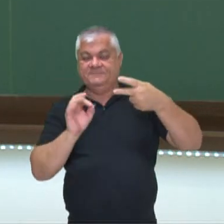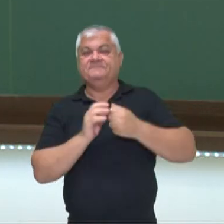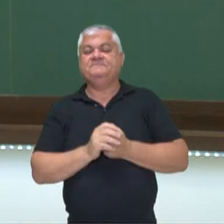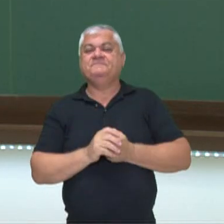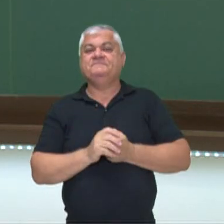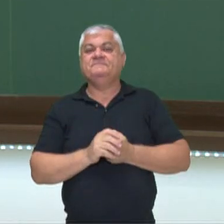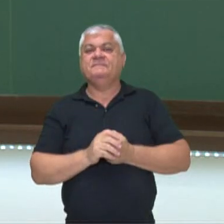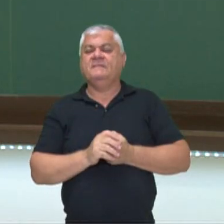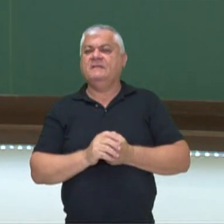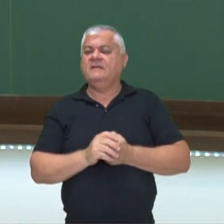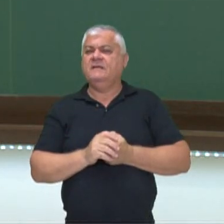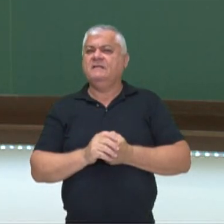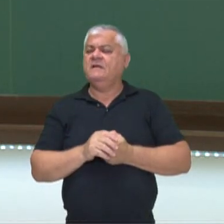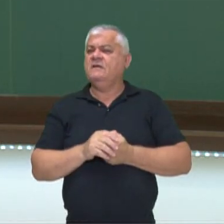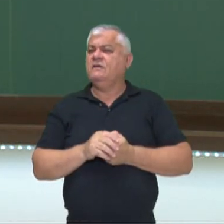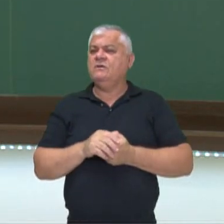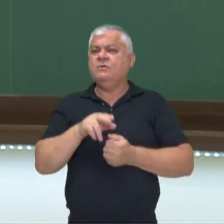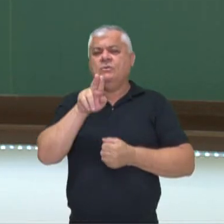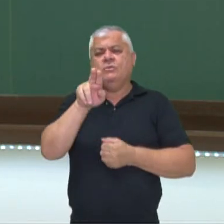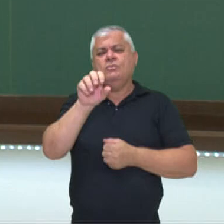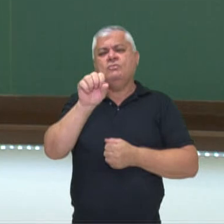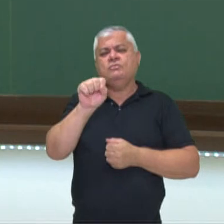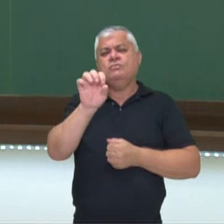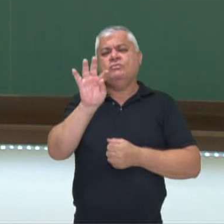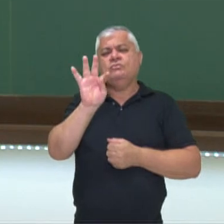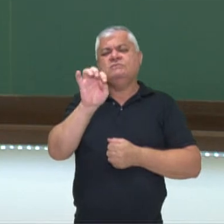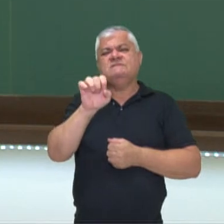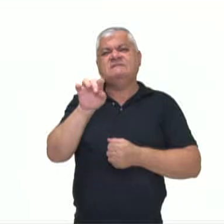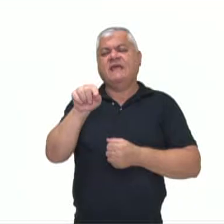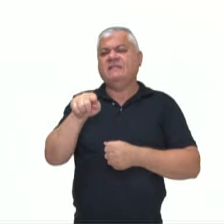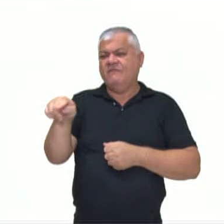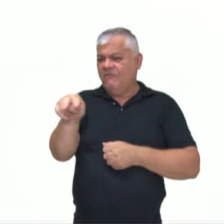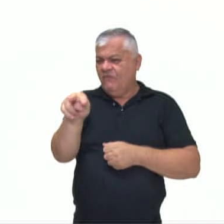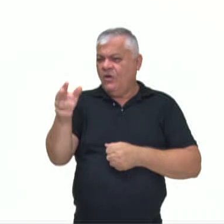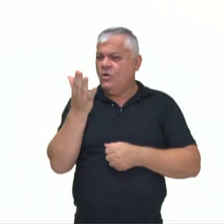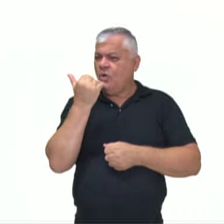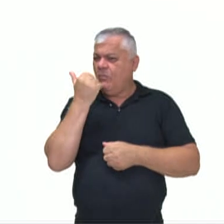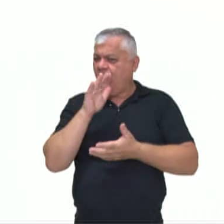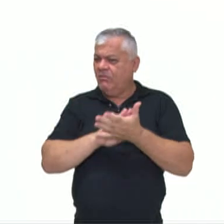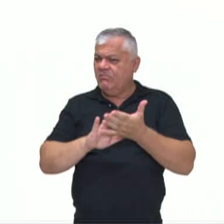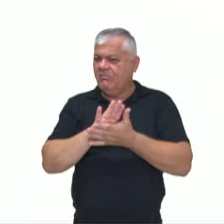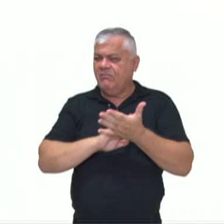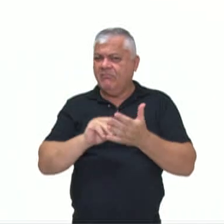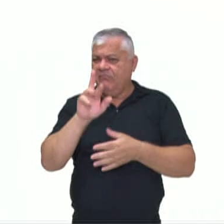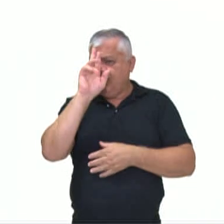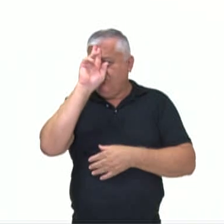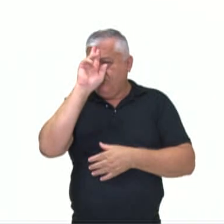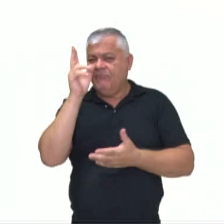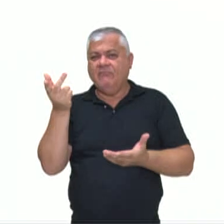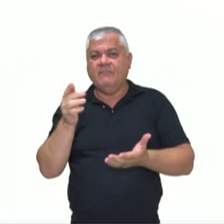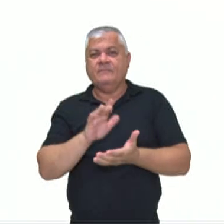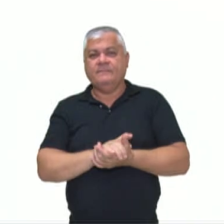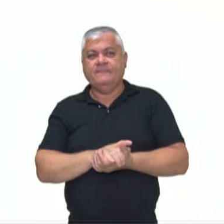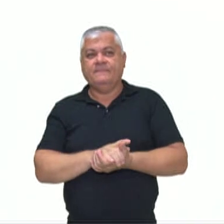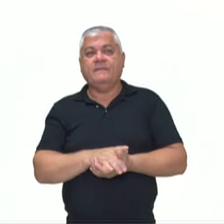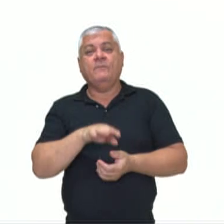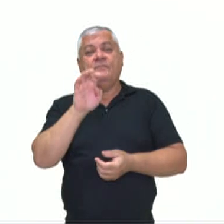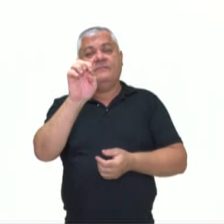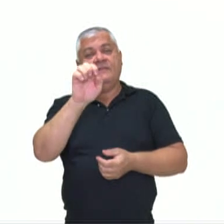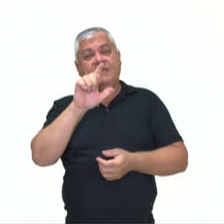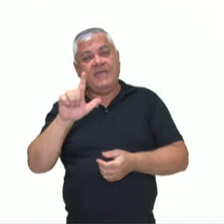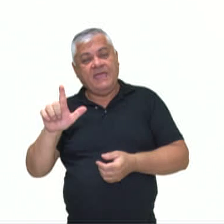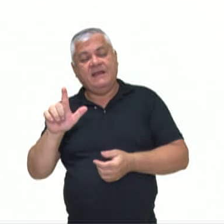Ustedes não comeram nada nele, amores, ou seja, vocês não comeram nada no almoço. Eles e elas é, aí